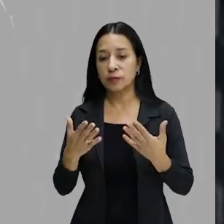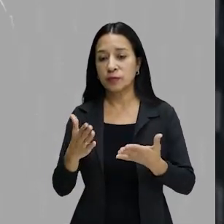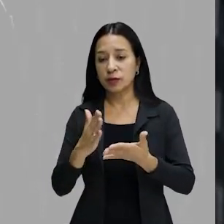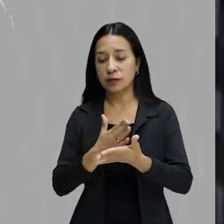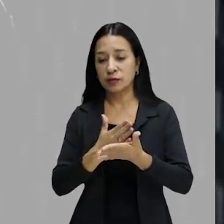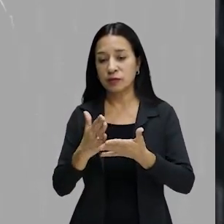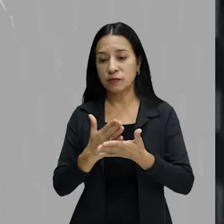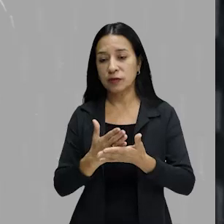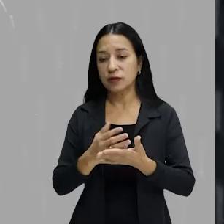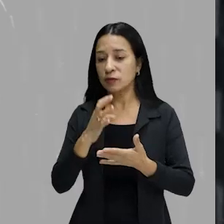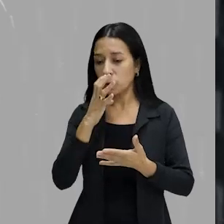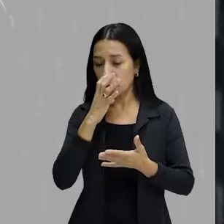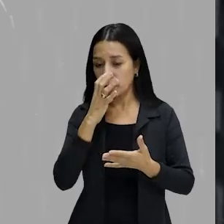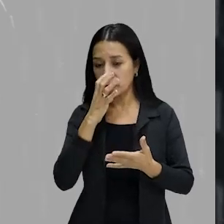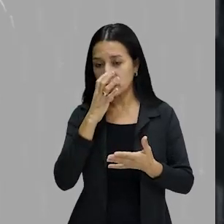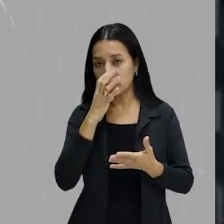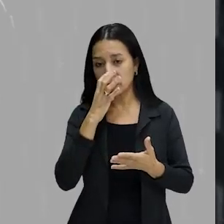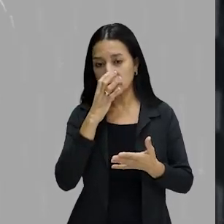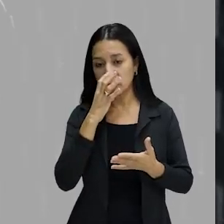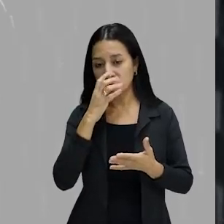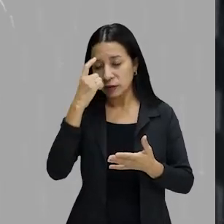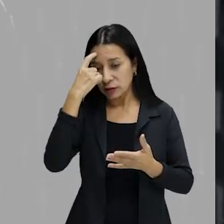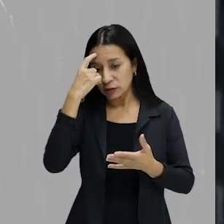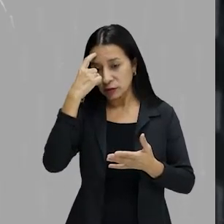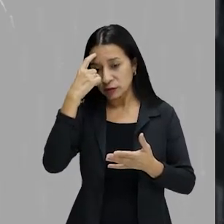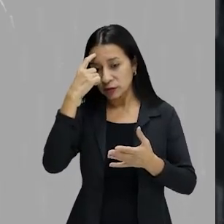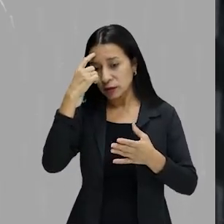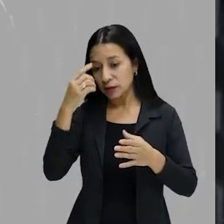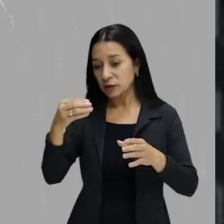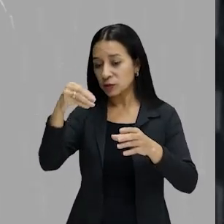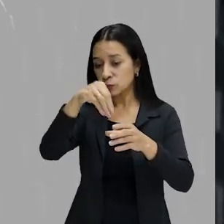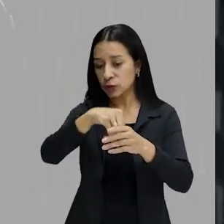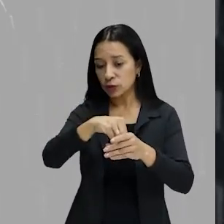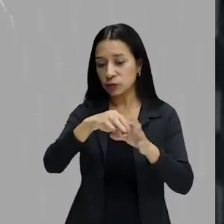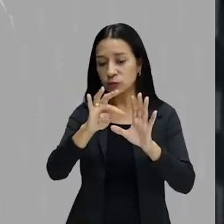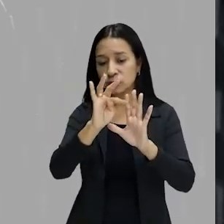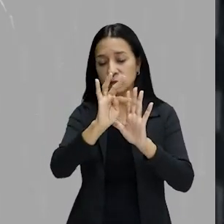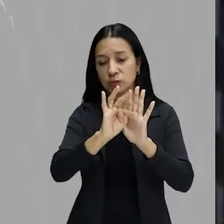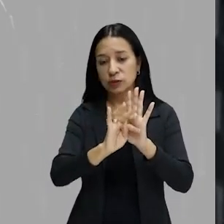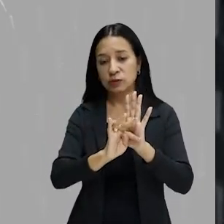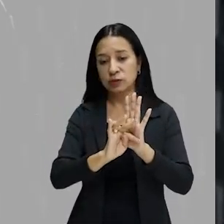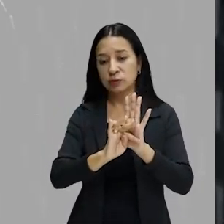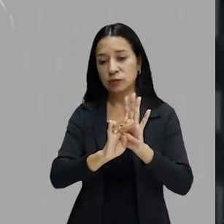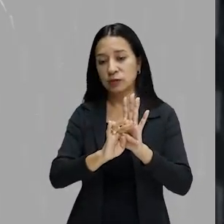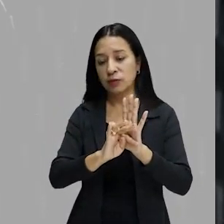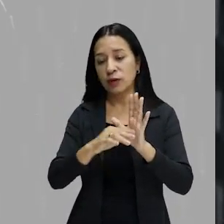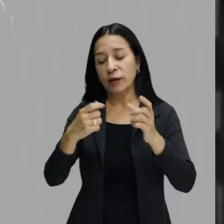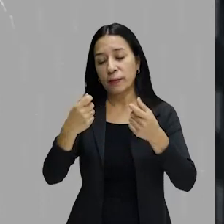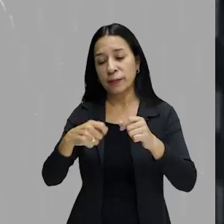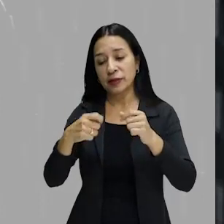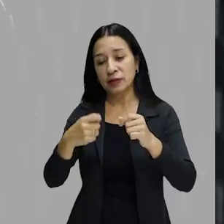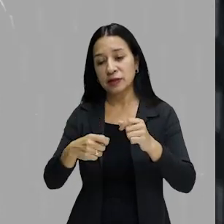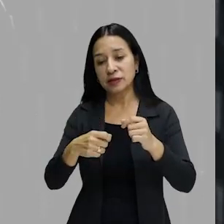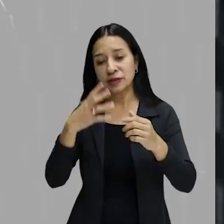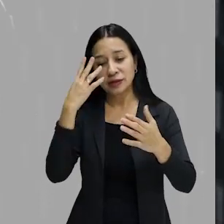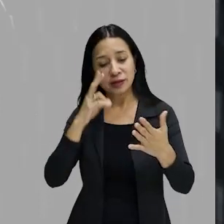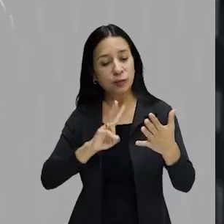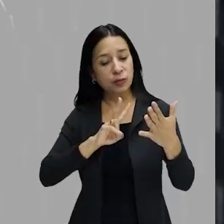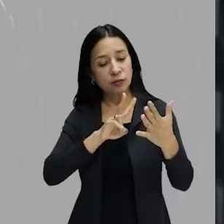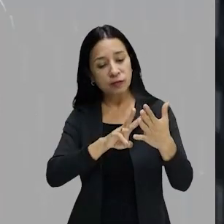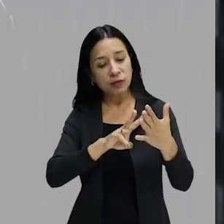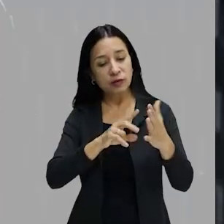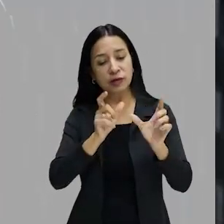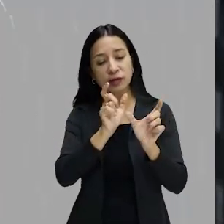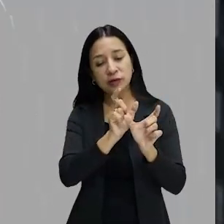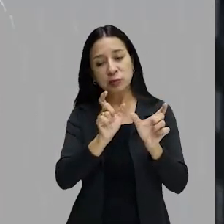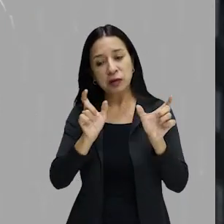Então, às vezes, você vai observar essas ideias dentro do texto. E para isso você tem que identificar as palavras que vão